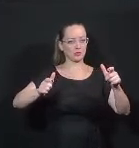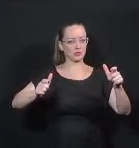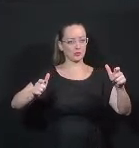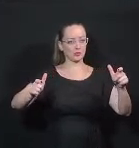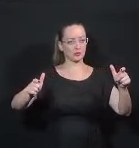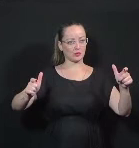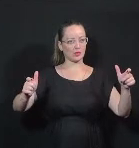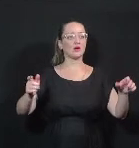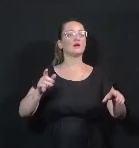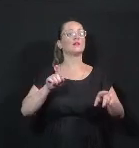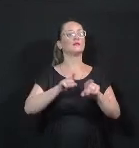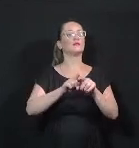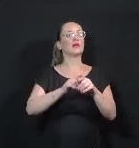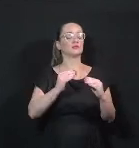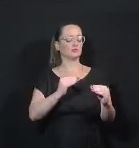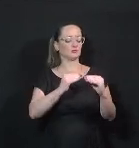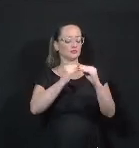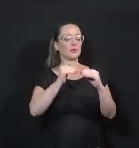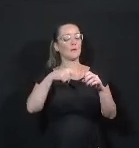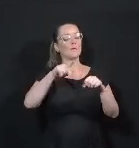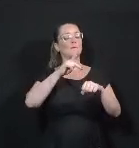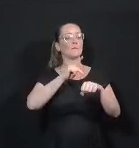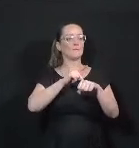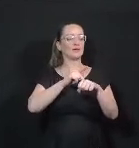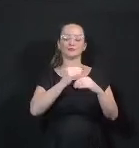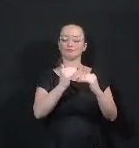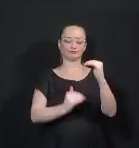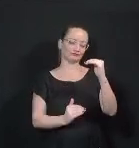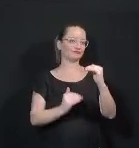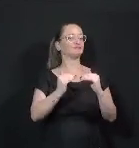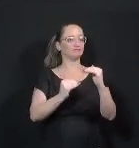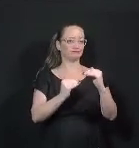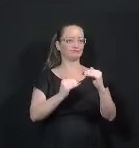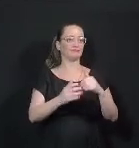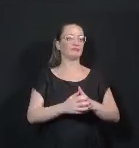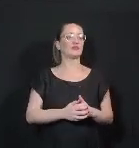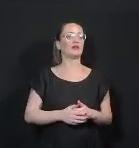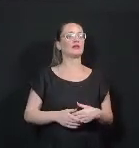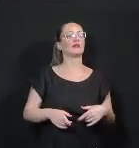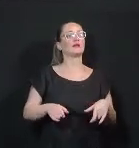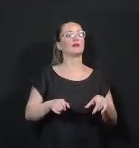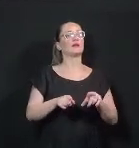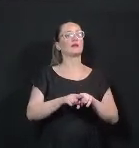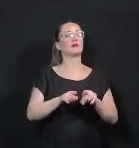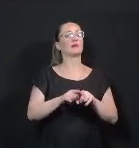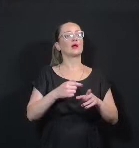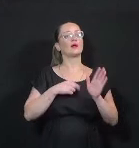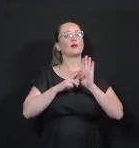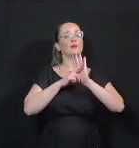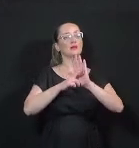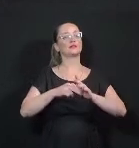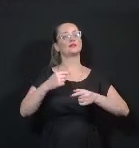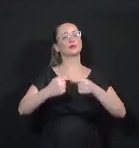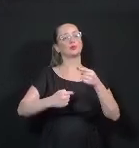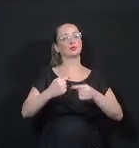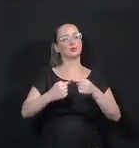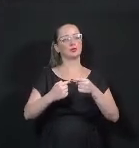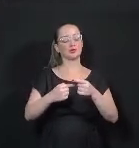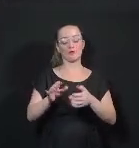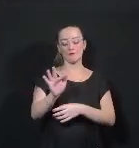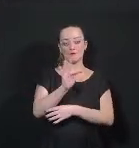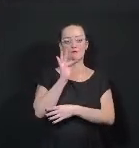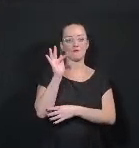às assimetrias de um país muito desigual. Mesmo que na representação política formal o